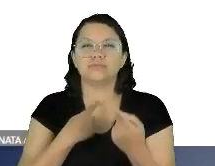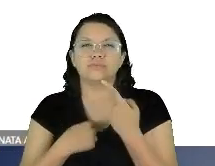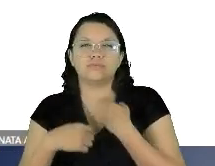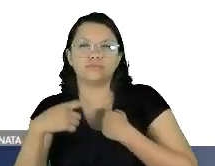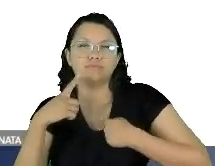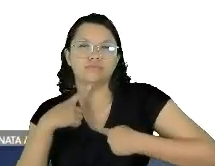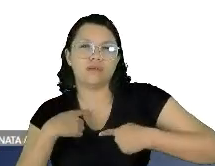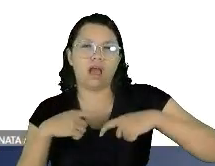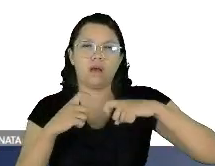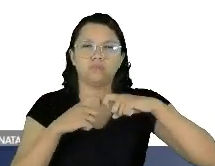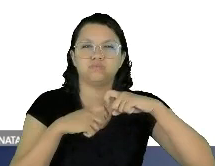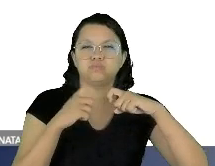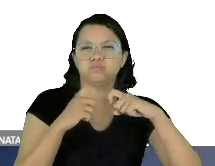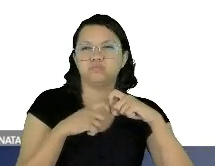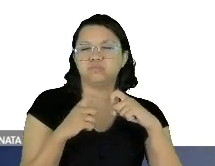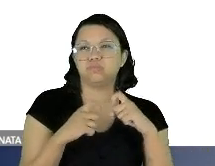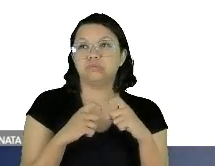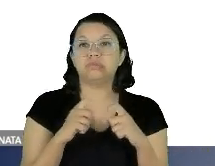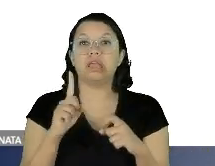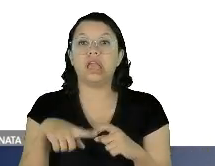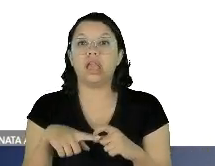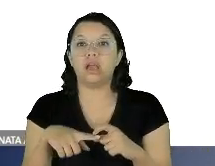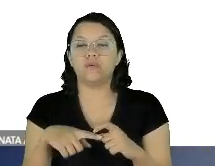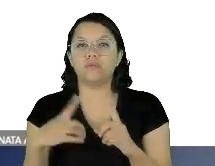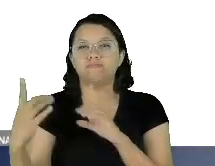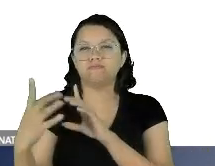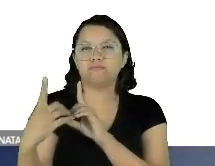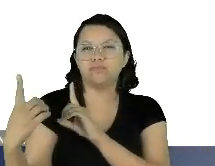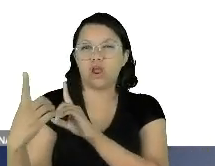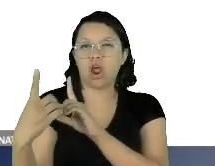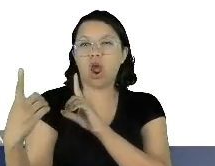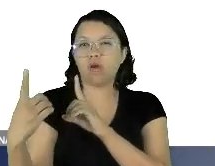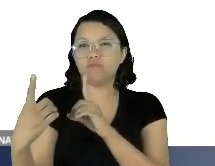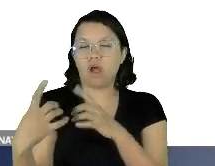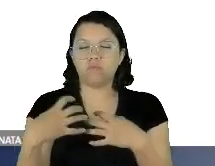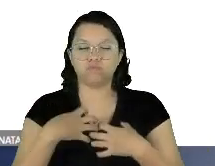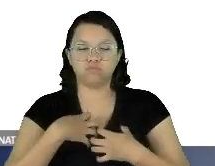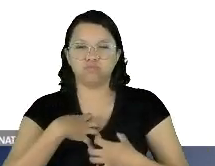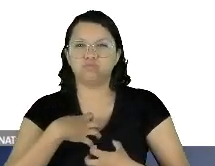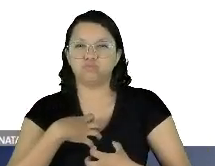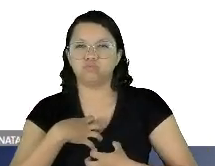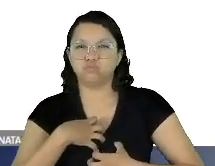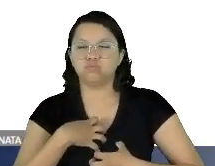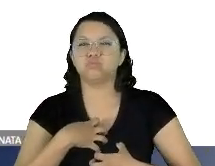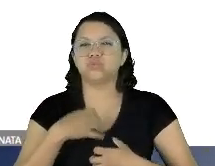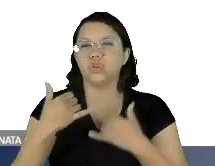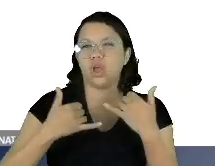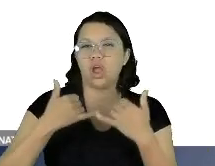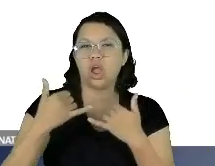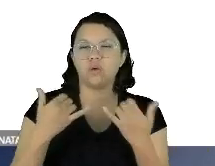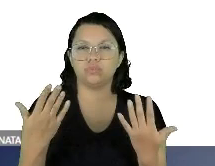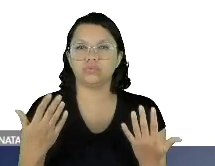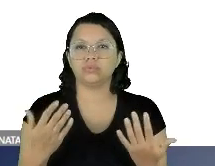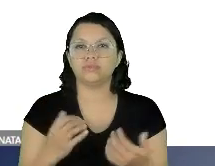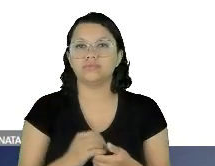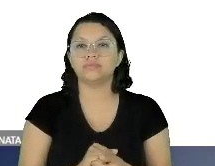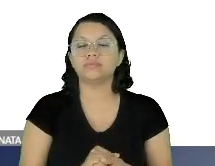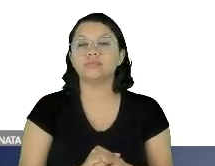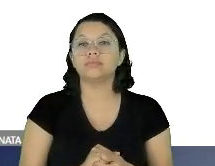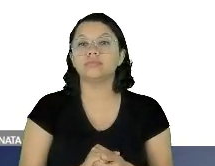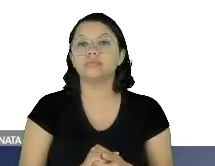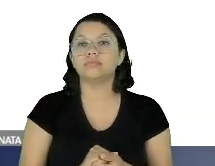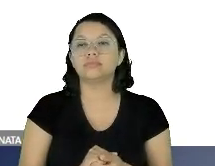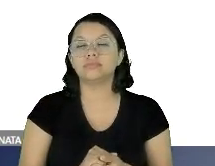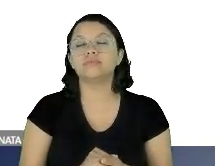sensualidade. Lascivo é aquilo que provoca lascívia, libidinoso, licencioso, sensual, brincalhão, travesso. Quando o